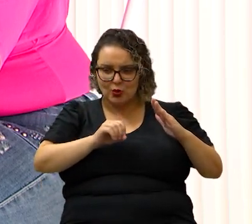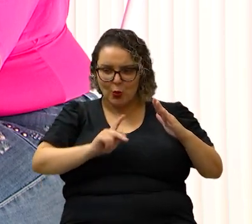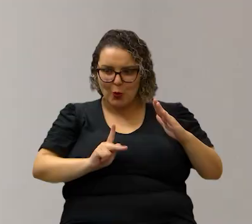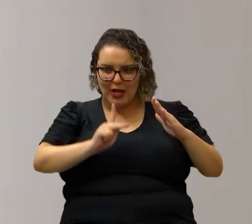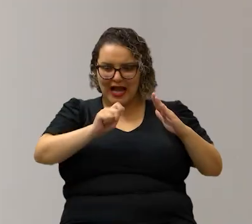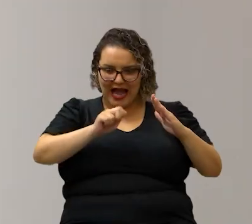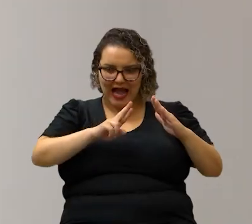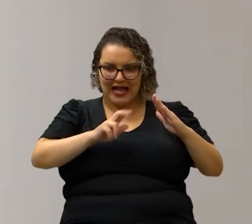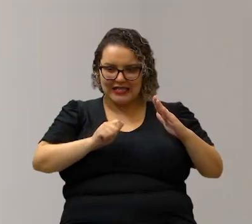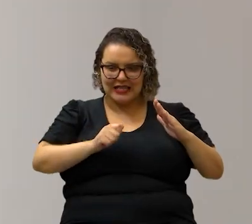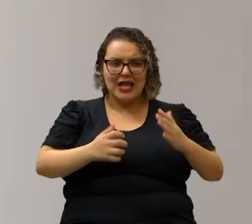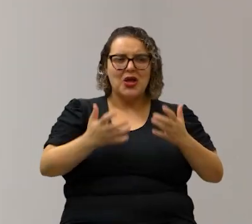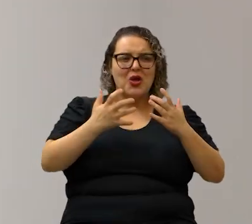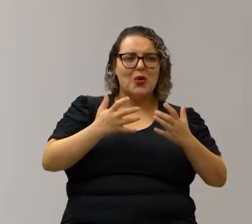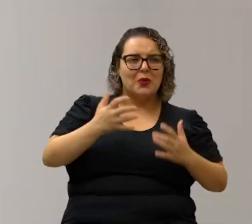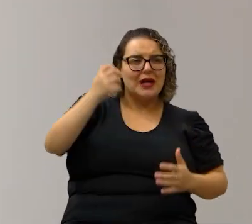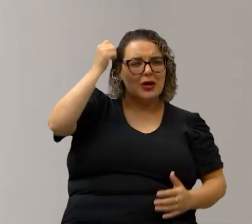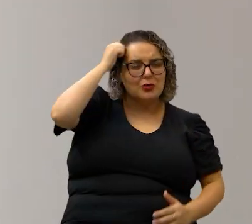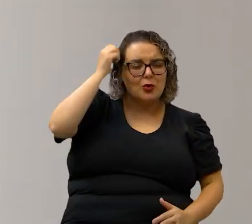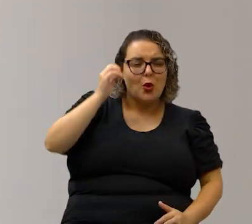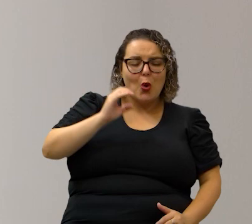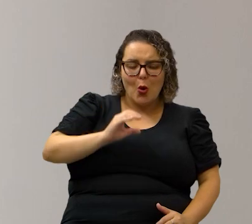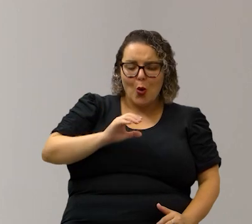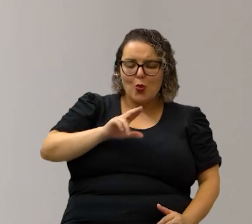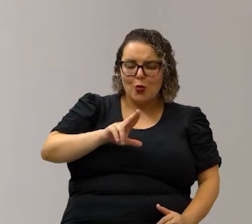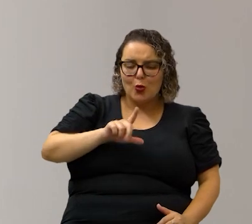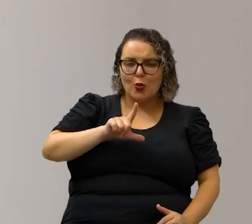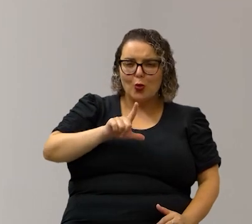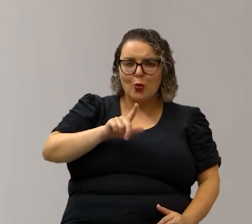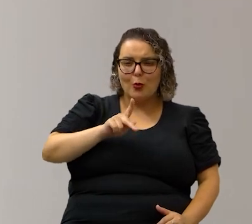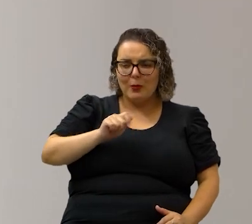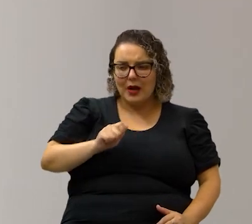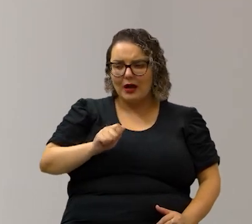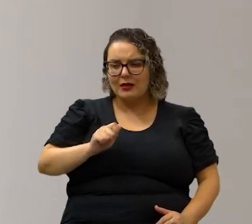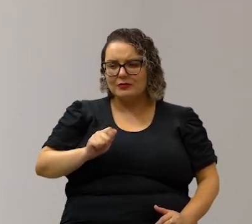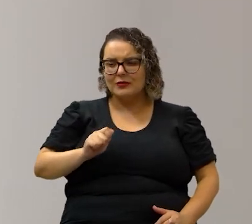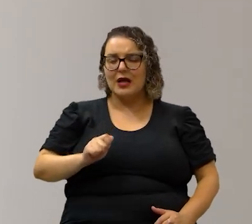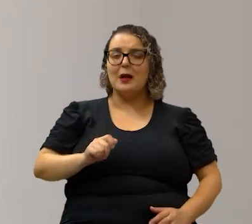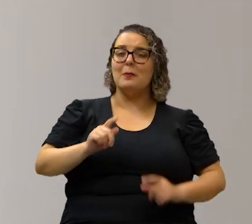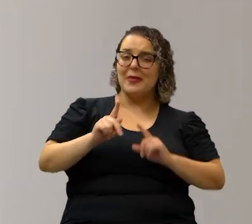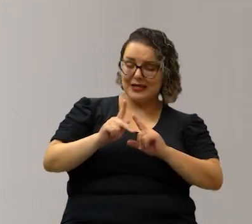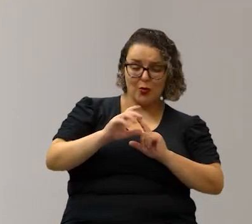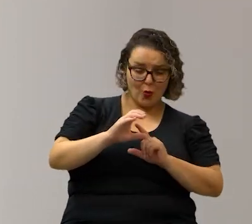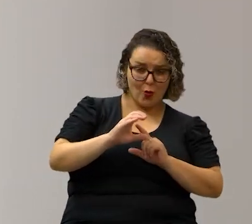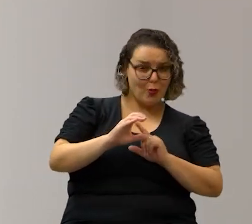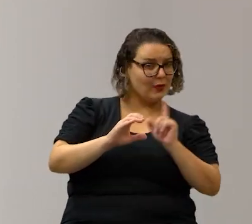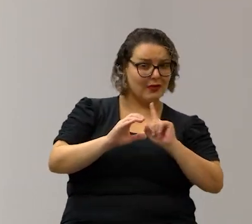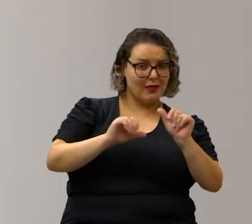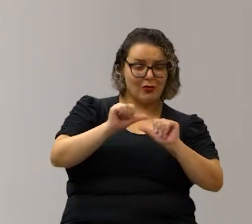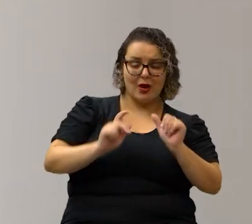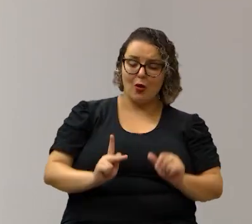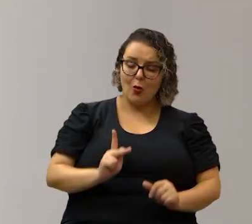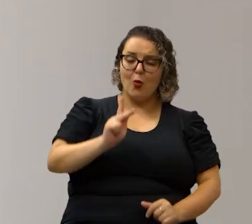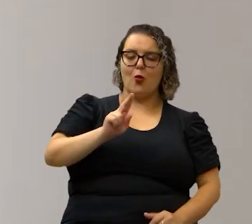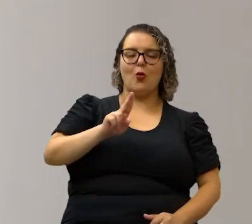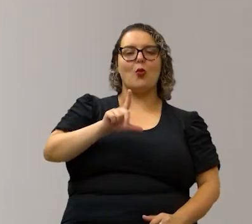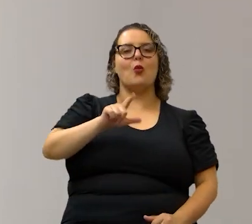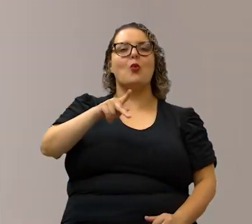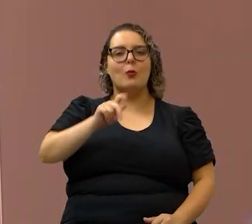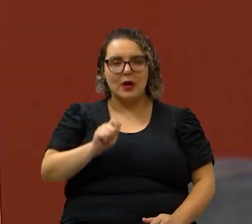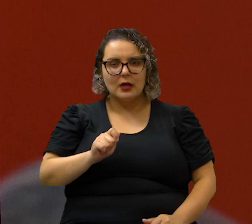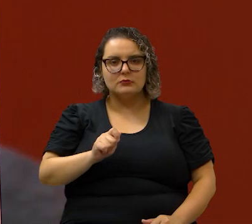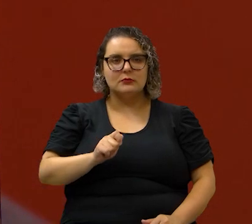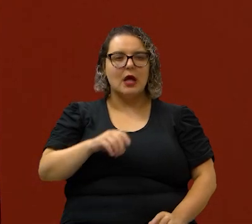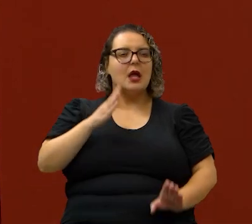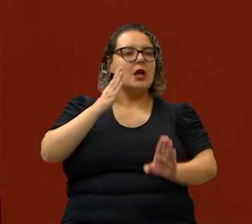K, eu quero um culpa com K, não é qualquer culpa. Eu quero que seja zero culpa, porque eu quero que as pessoas aqui venham e encontrem aquilo